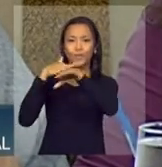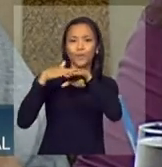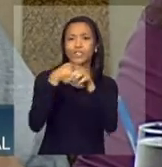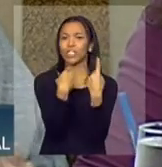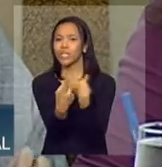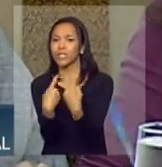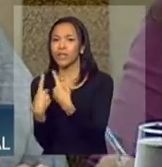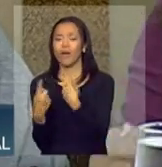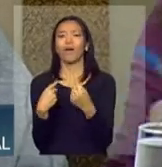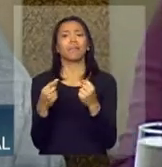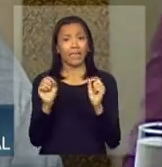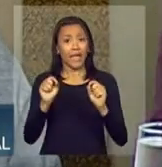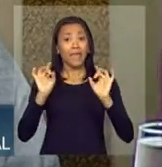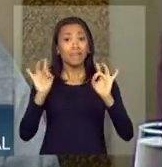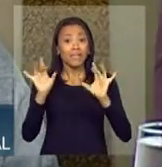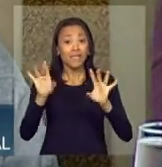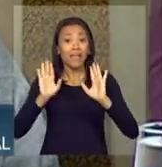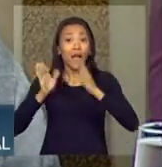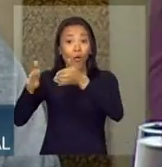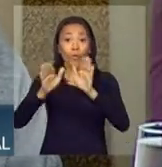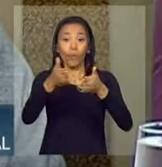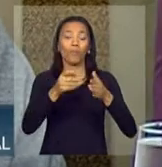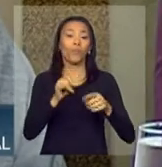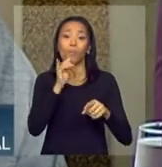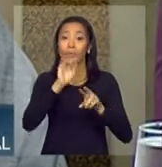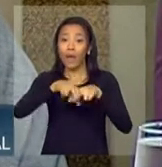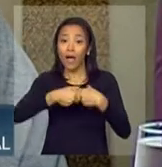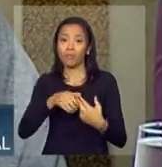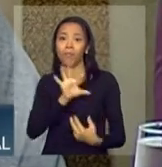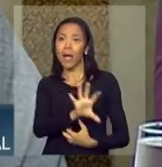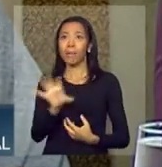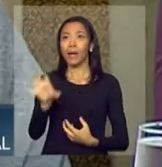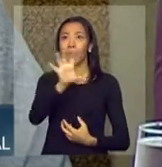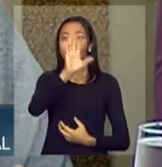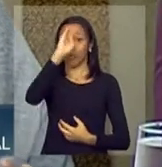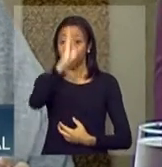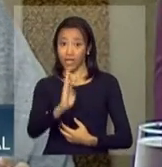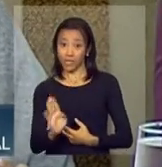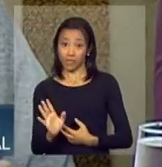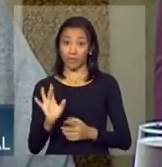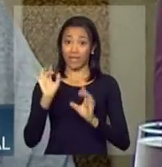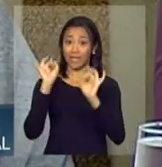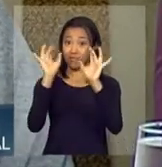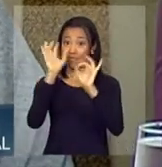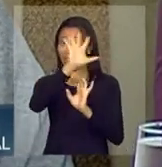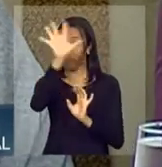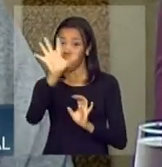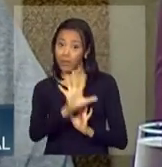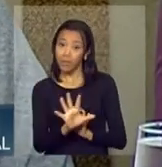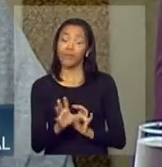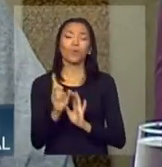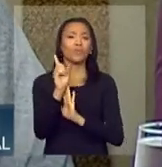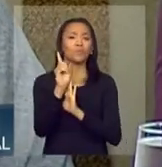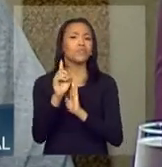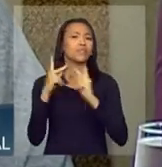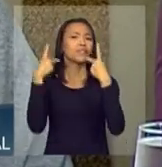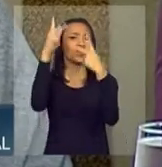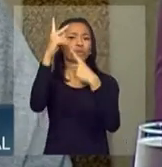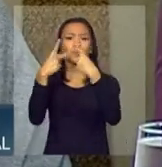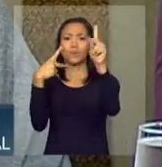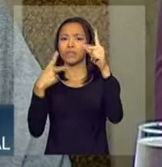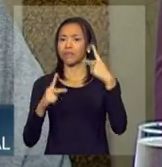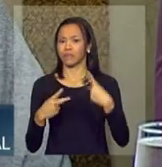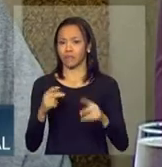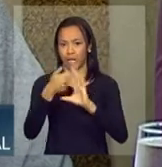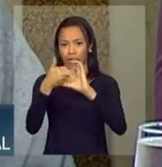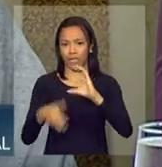características próprias, específicas, que têm as regiões brasileiras e os sujeitos de direitos, com suas especificidades, que vivem nesses